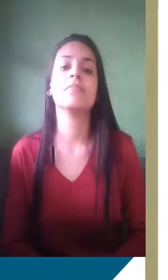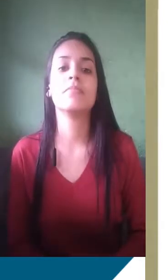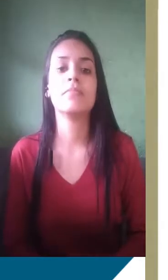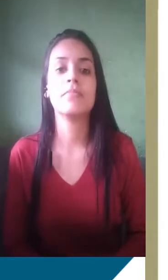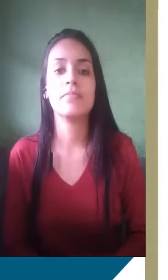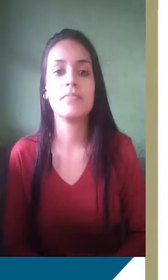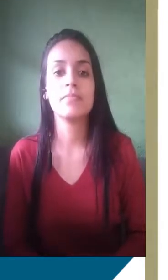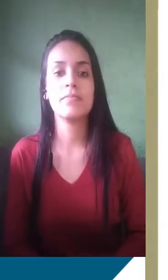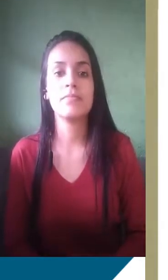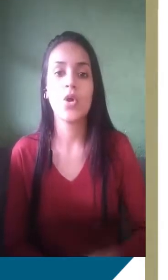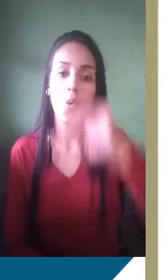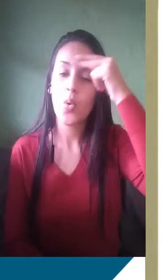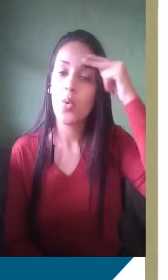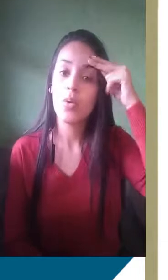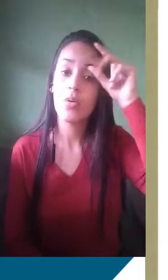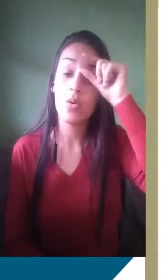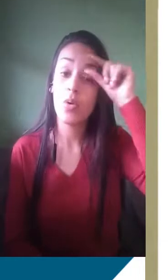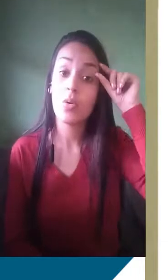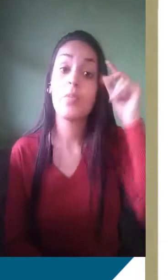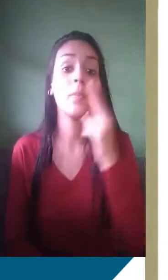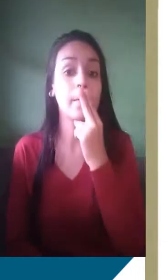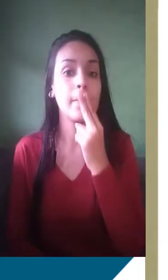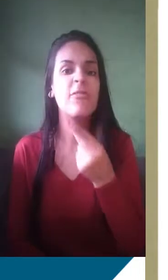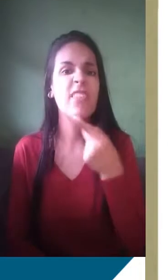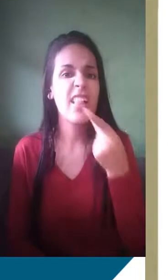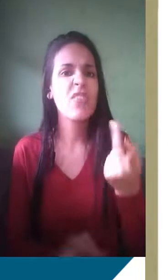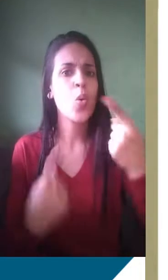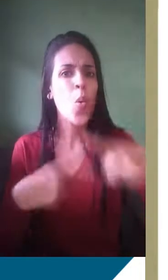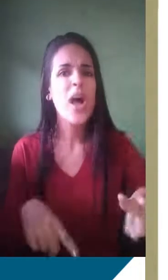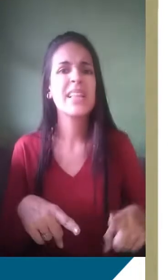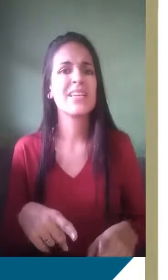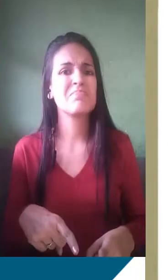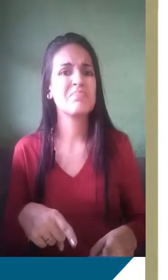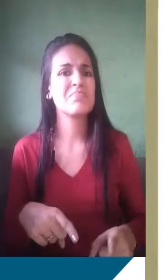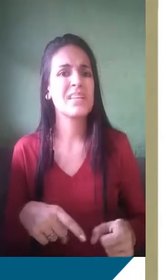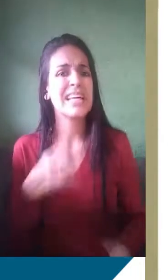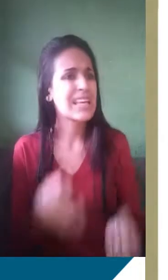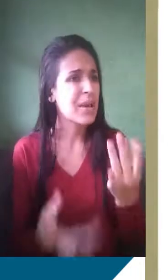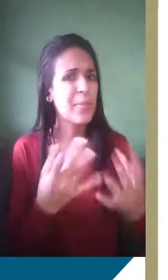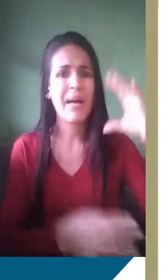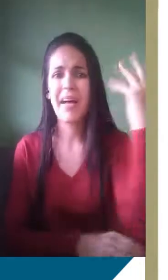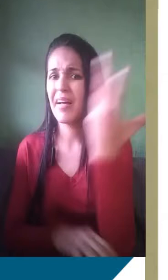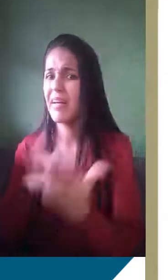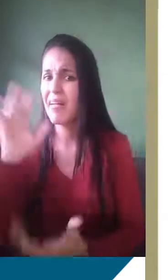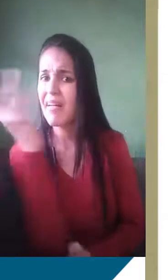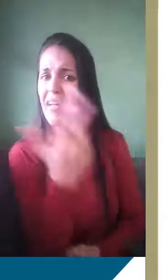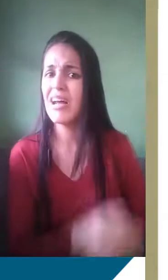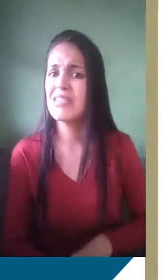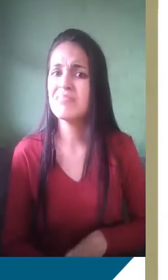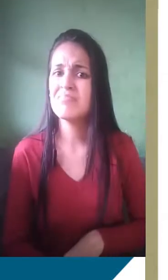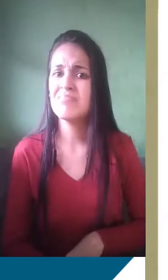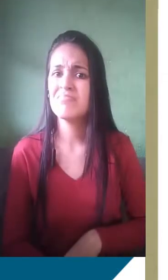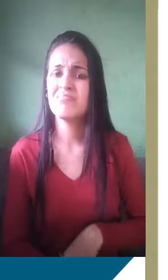seca e das constantes queimadas praticadas pelos caboclos. Urupês representa o caboclo como